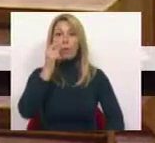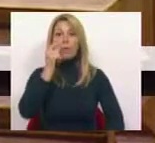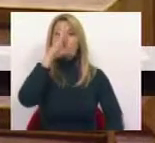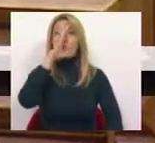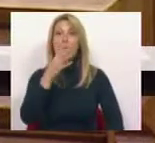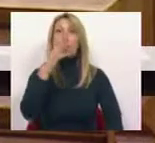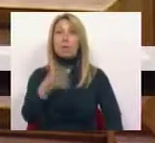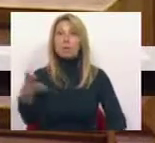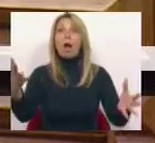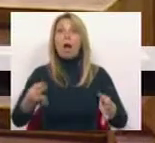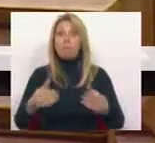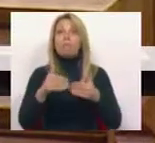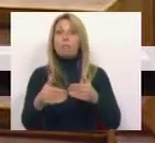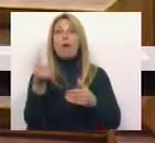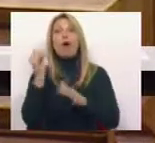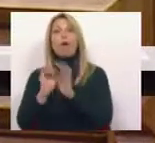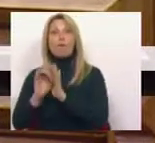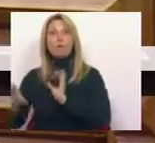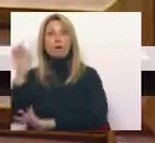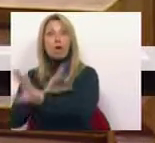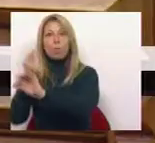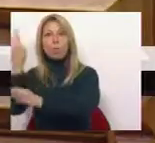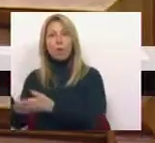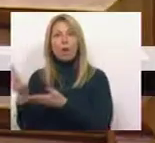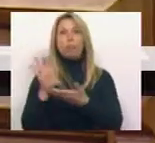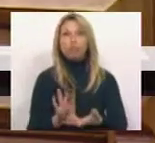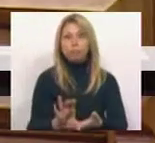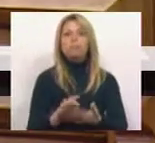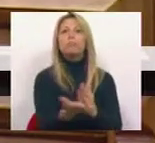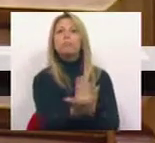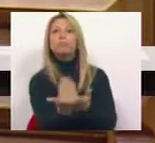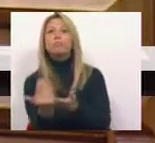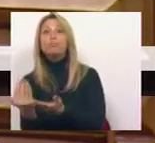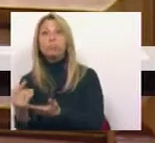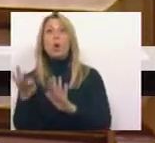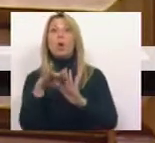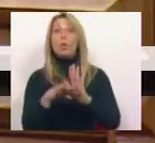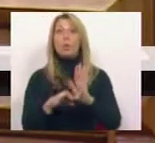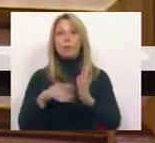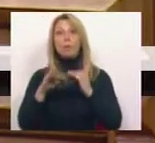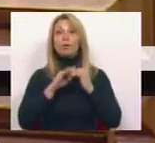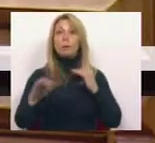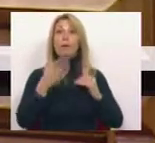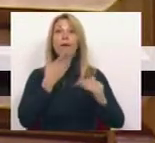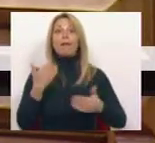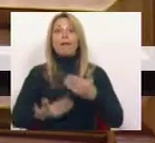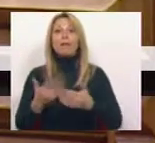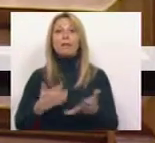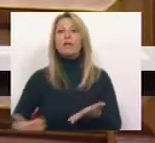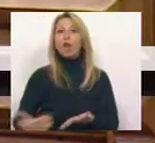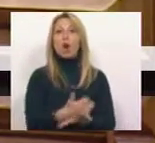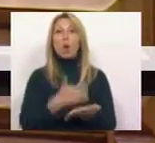para o efeito a fundos europeus no âmbito do Programa Operacional de Sustentabilidade e Eficiência do Uso de Recursos, com